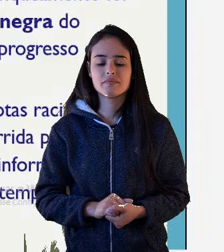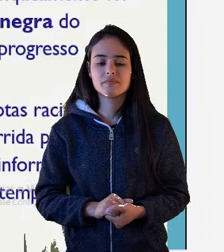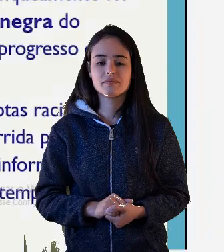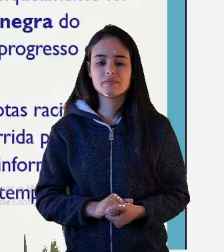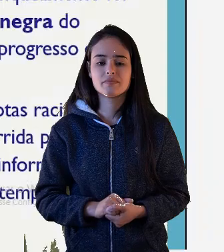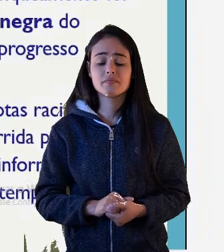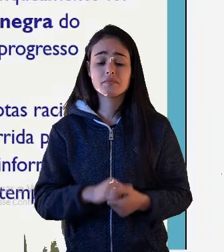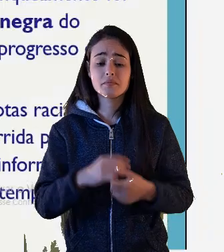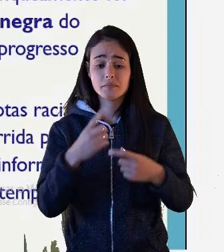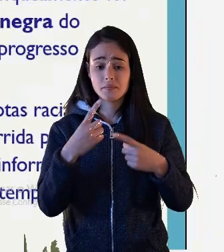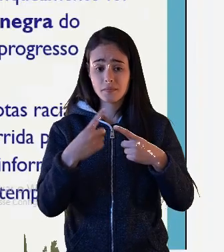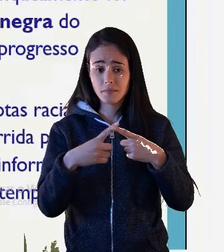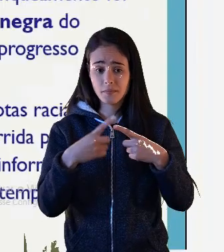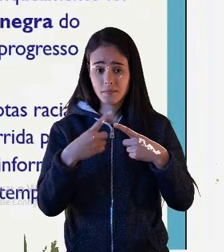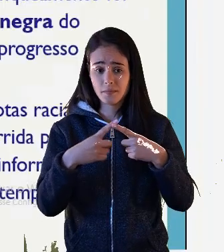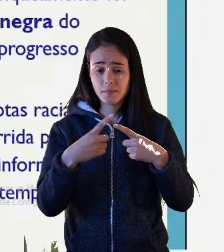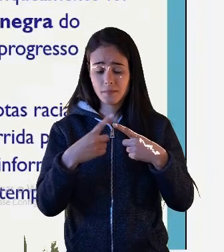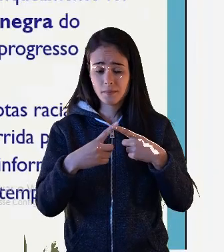empretecida, né?